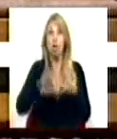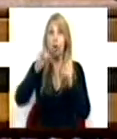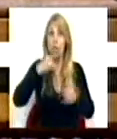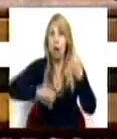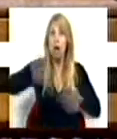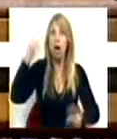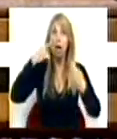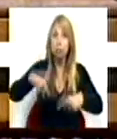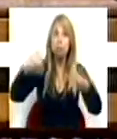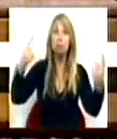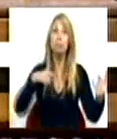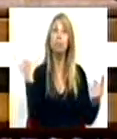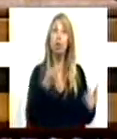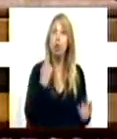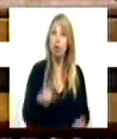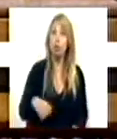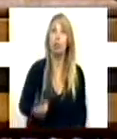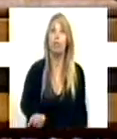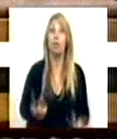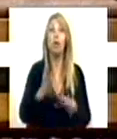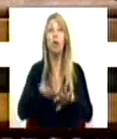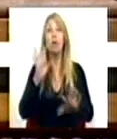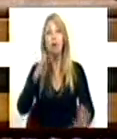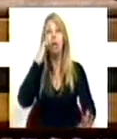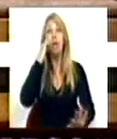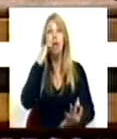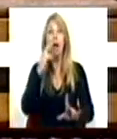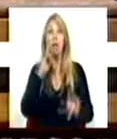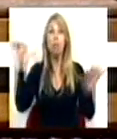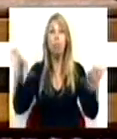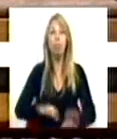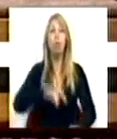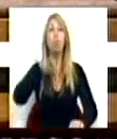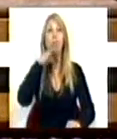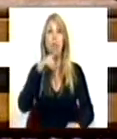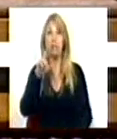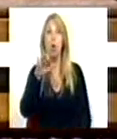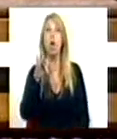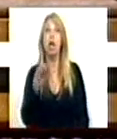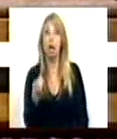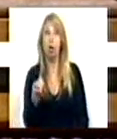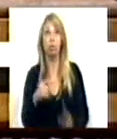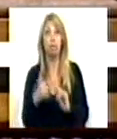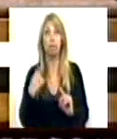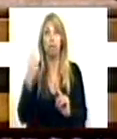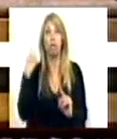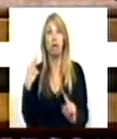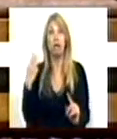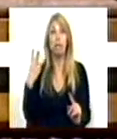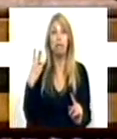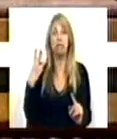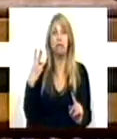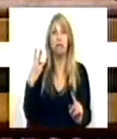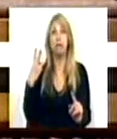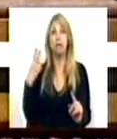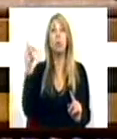Os Verdes, e face às evidências de agravamento da poluição no Rio Tejo, designadamente desde o terceiro trimestre de 2015,